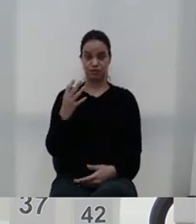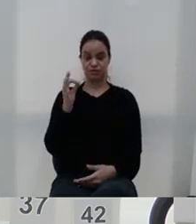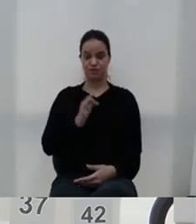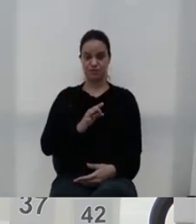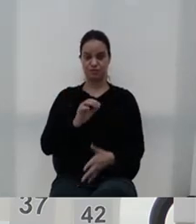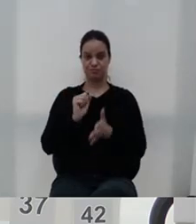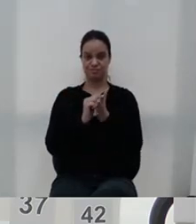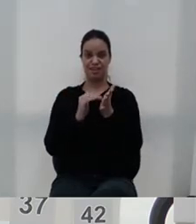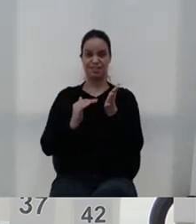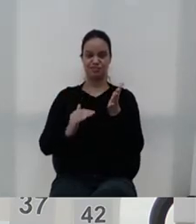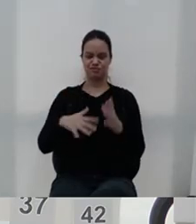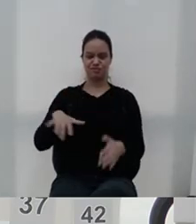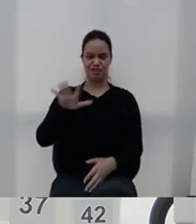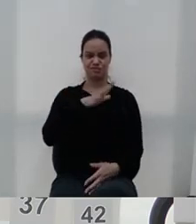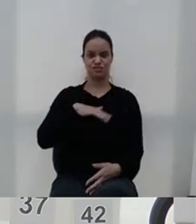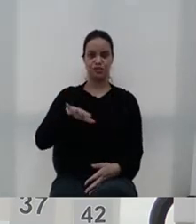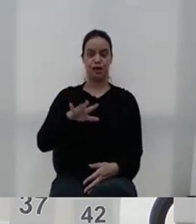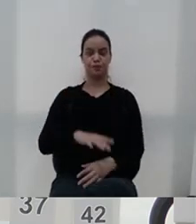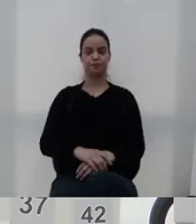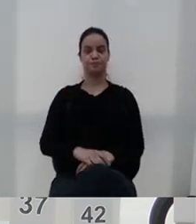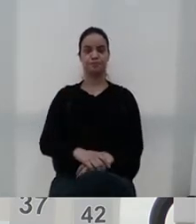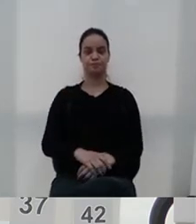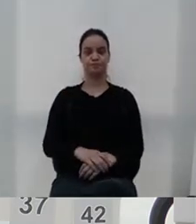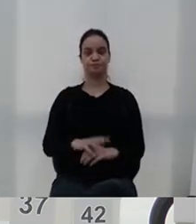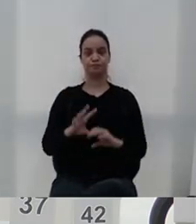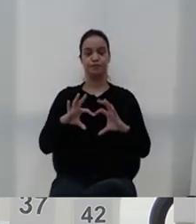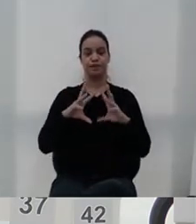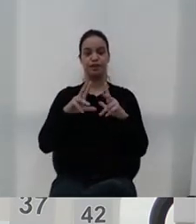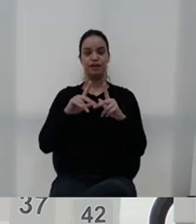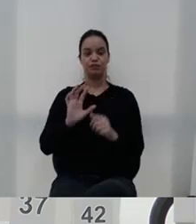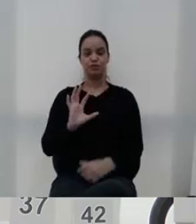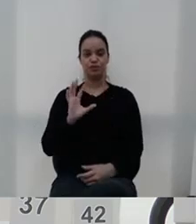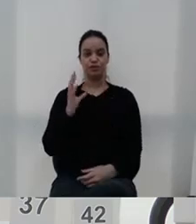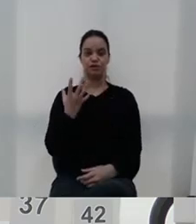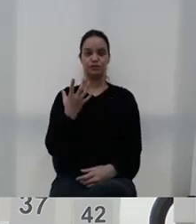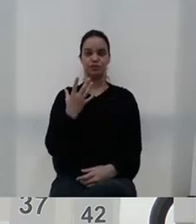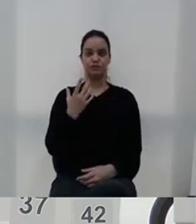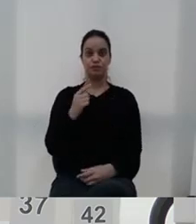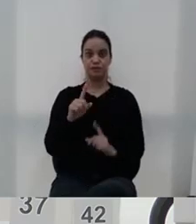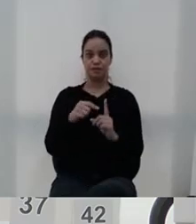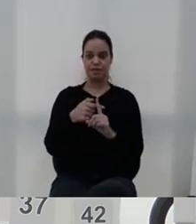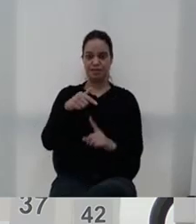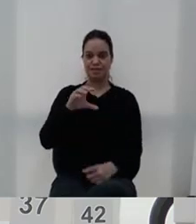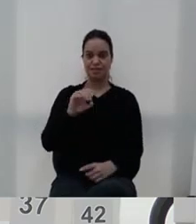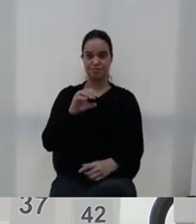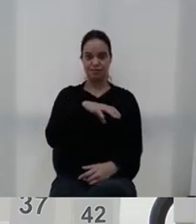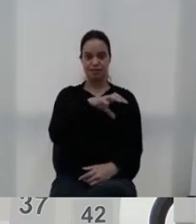atividades em geral. Isso tudo em um universo de mais de 70 unidades na